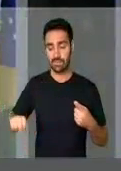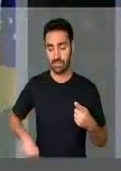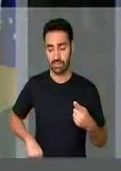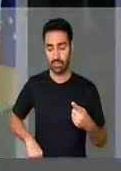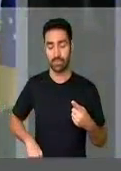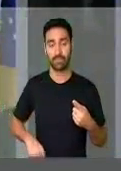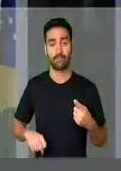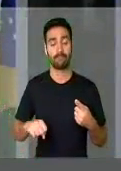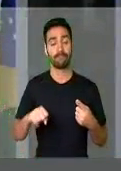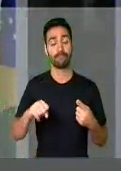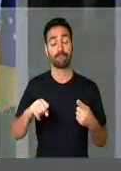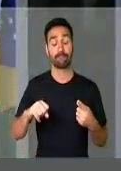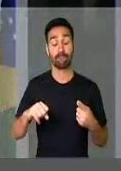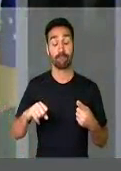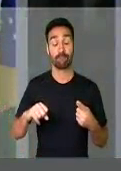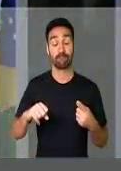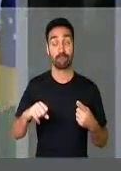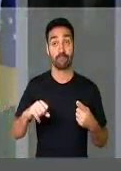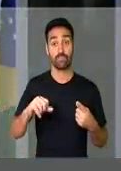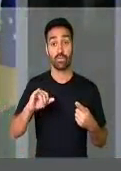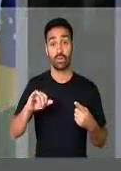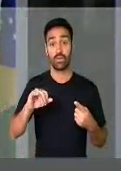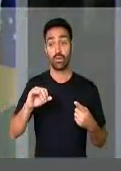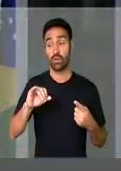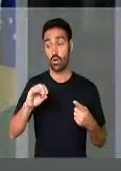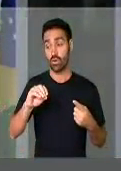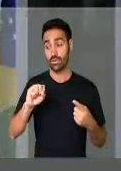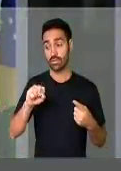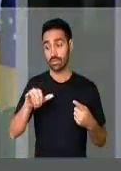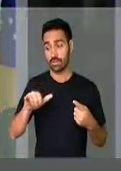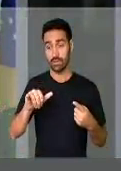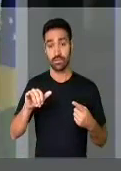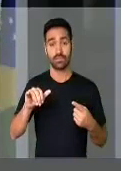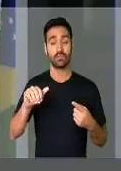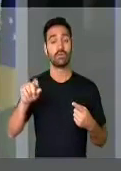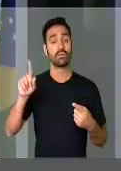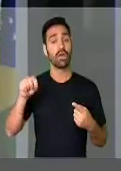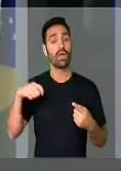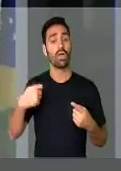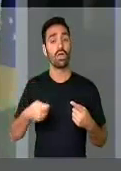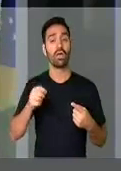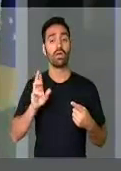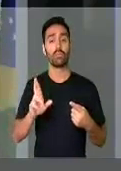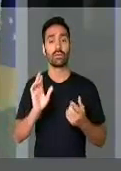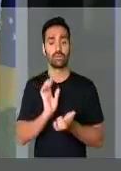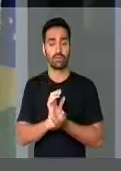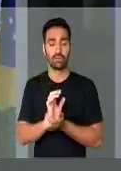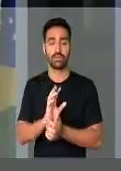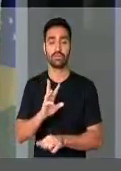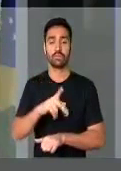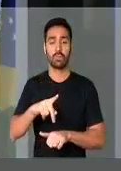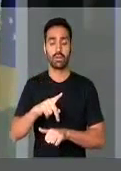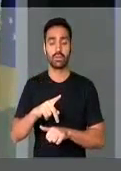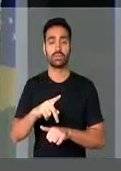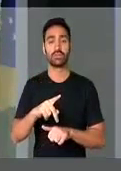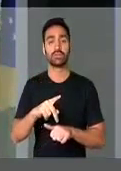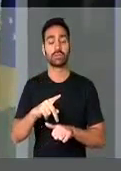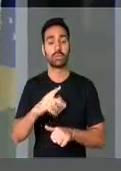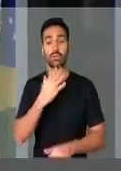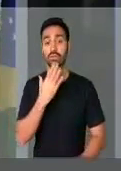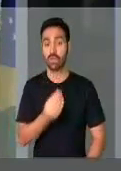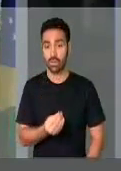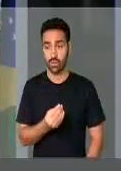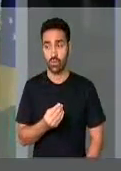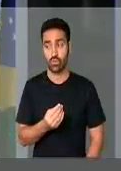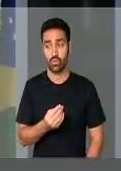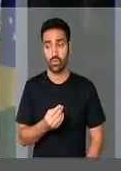embaixador, excelentíssimo embaixador Yossi Shelley, que representa o Estado de Israel aqui como